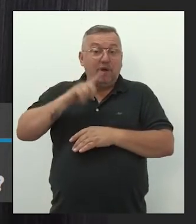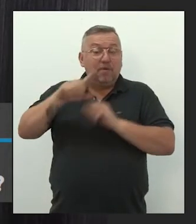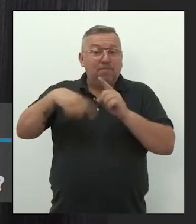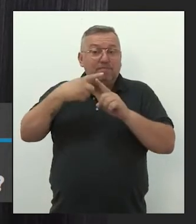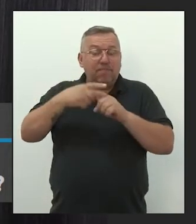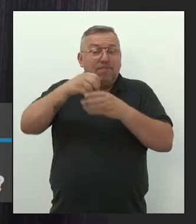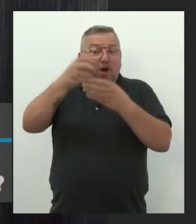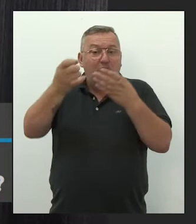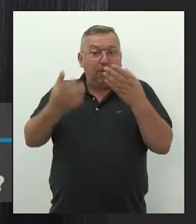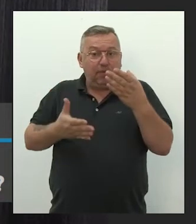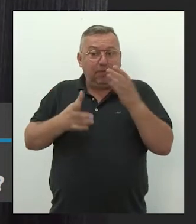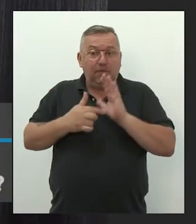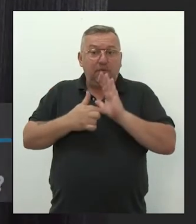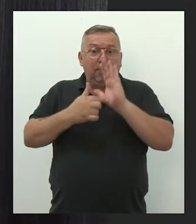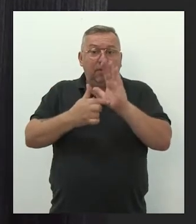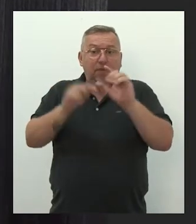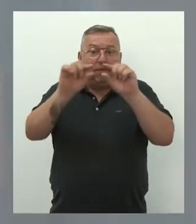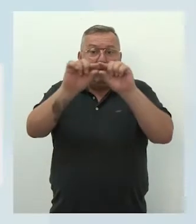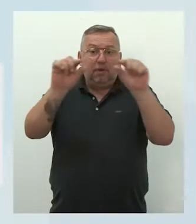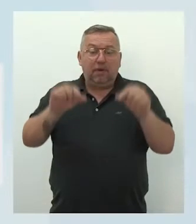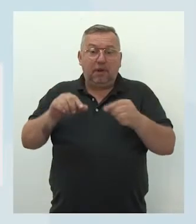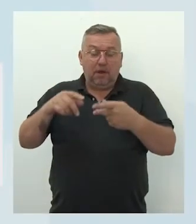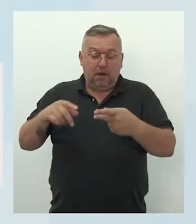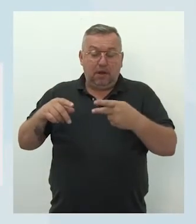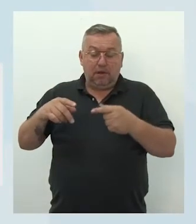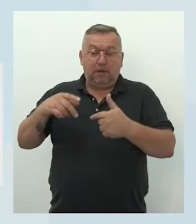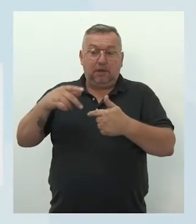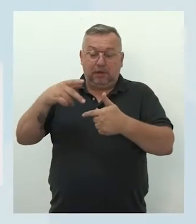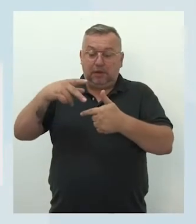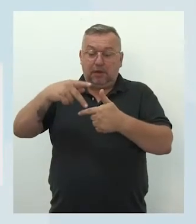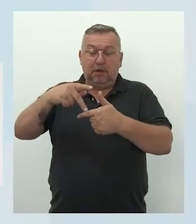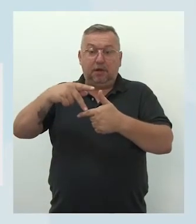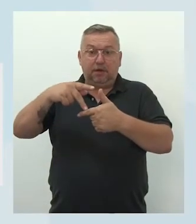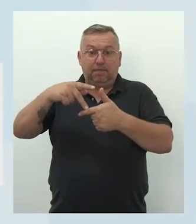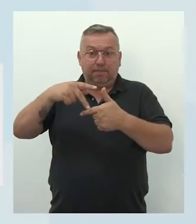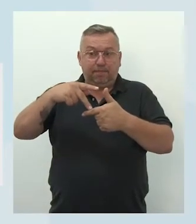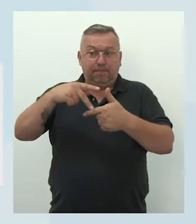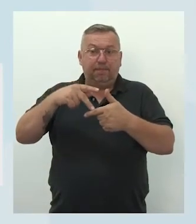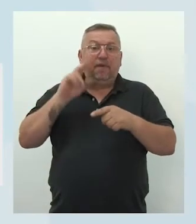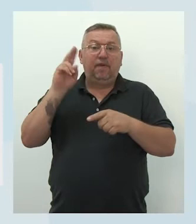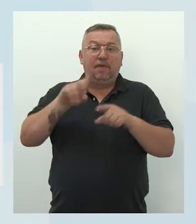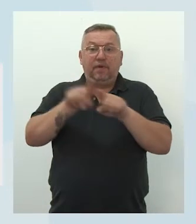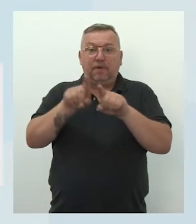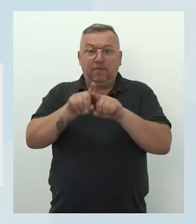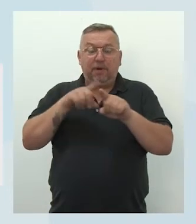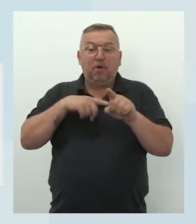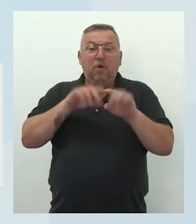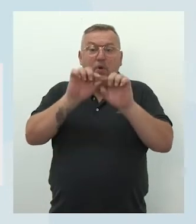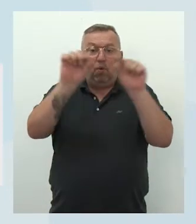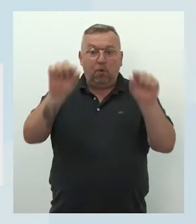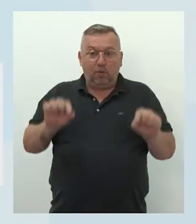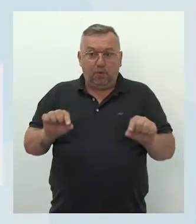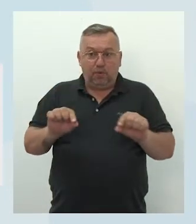São apresentados imagens de tangram como o seguinte questionamento. Considerando a medida do contorno,